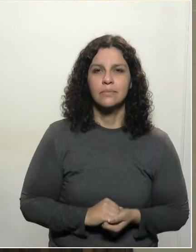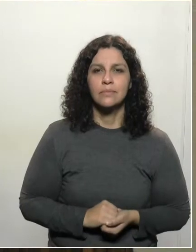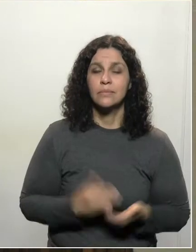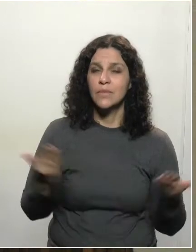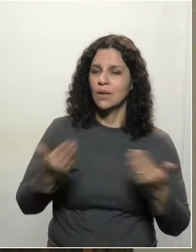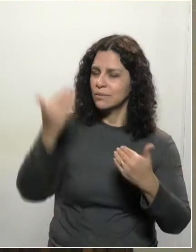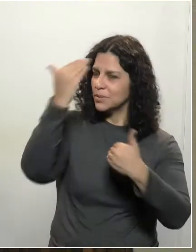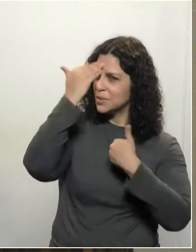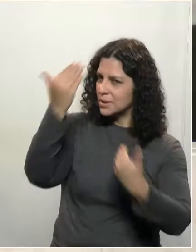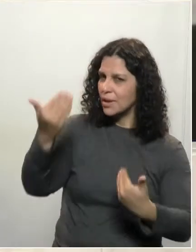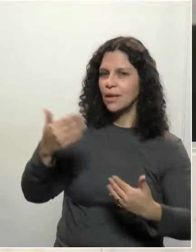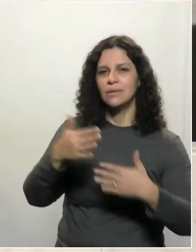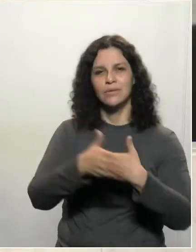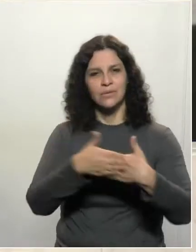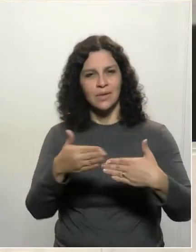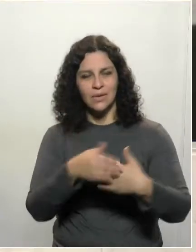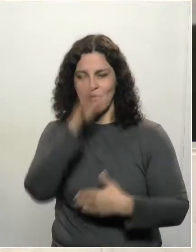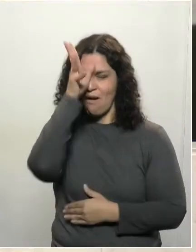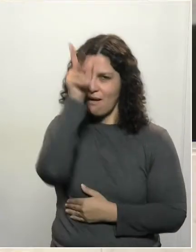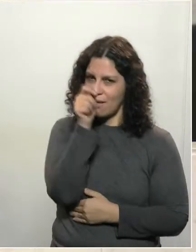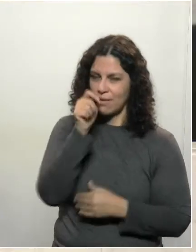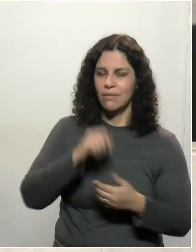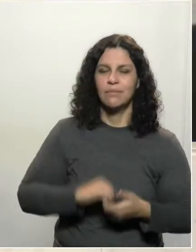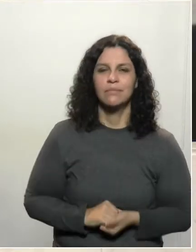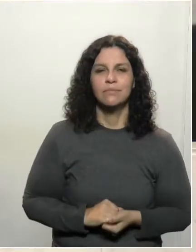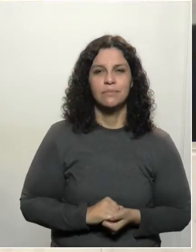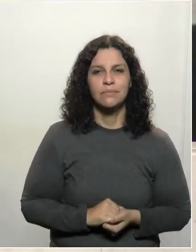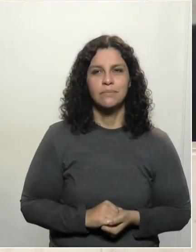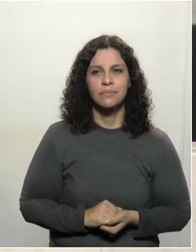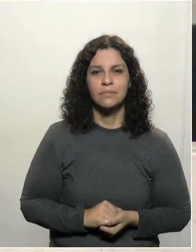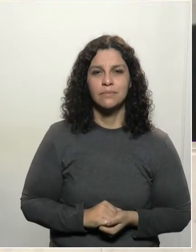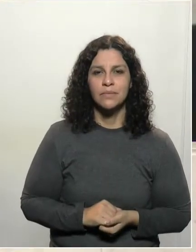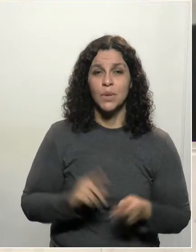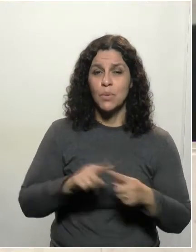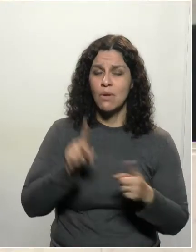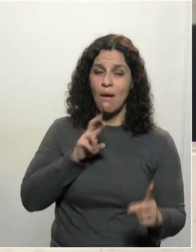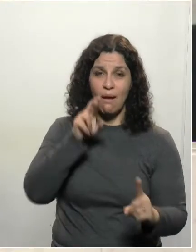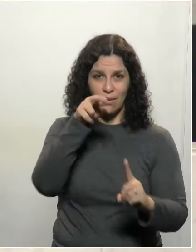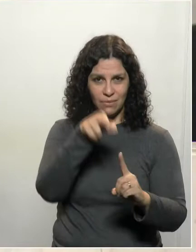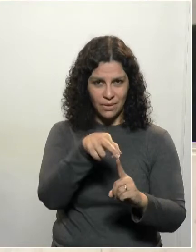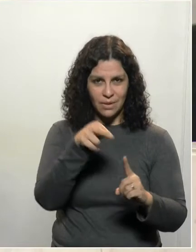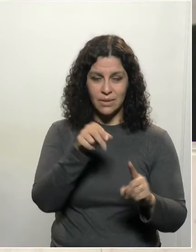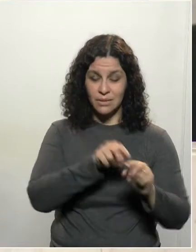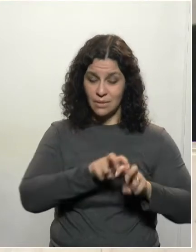Muito obrigado, nosso querido deputado Galo, pela